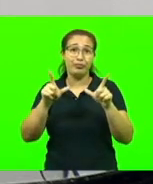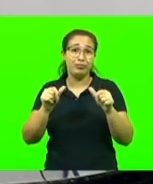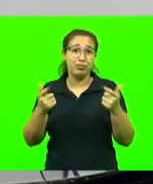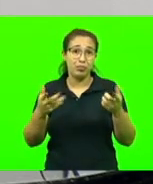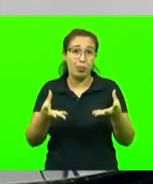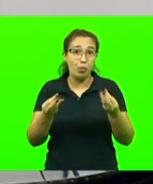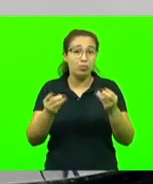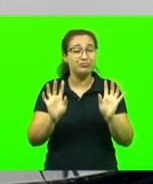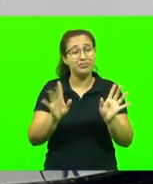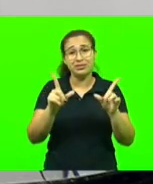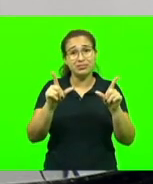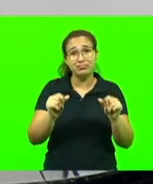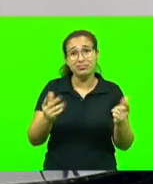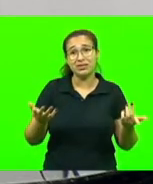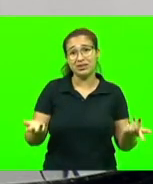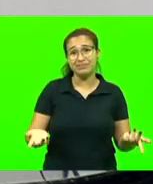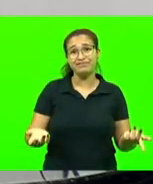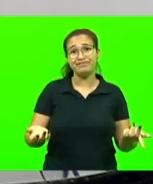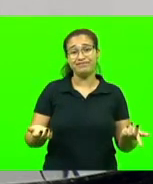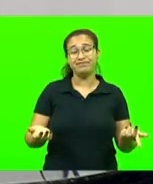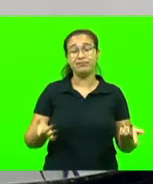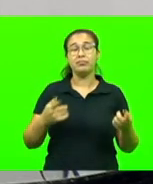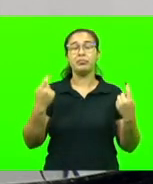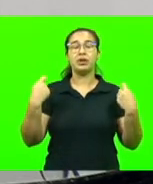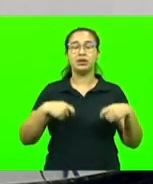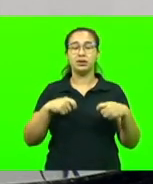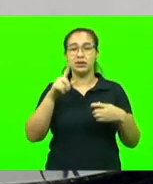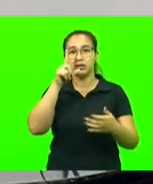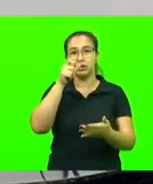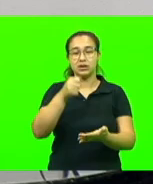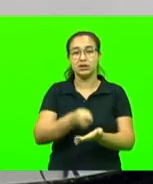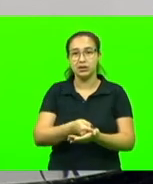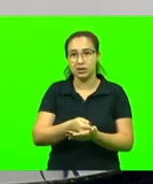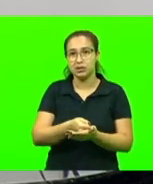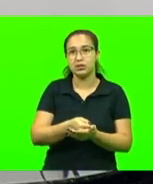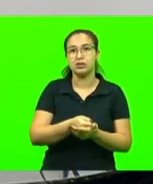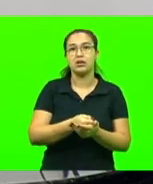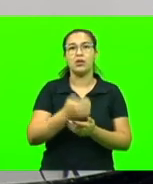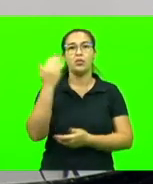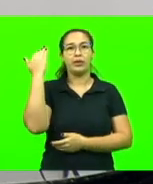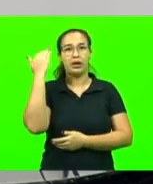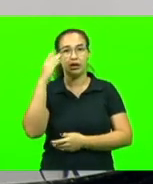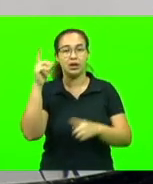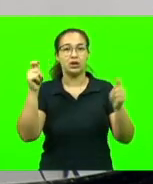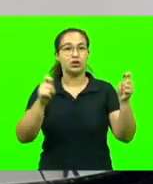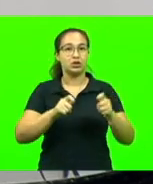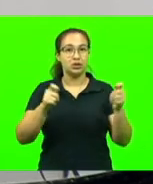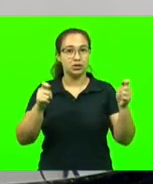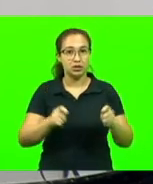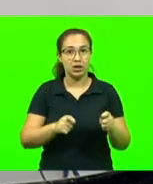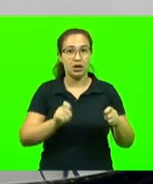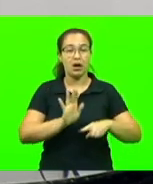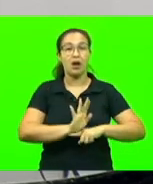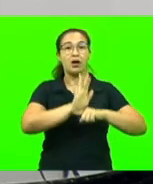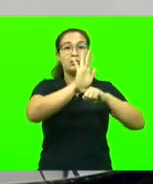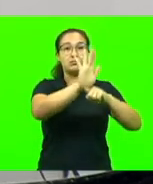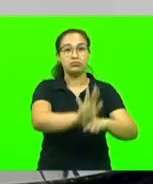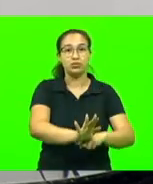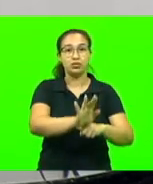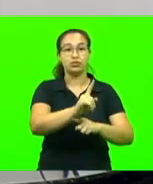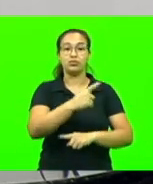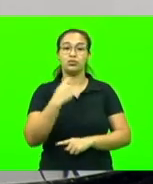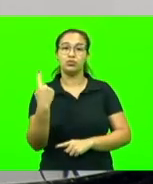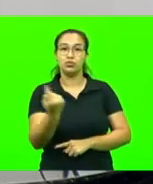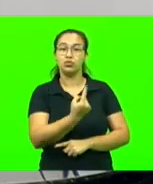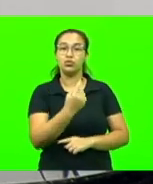E é por isso que a gente também tem que tomar medidas que entendam, que complementem a nossa cadeia